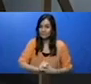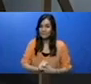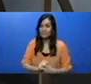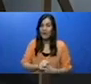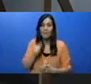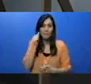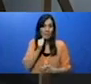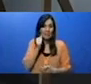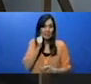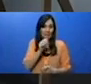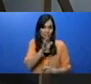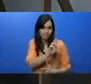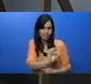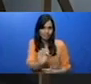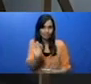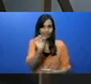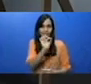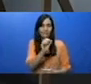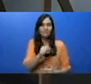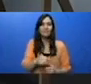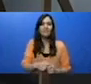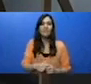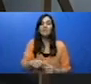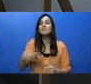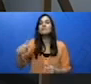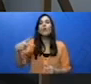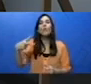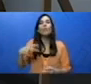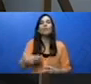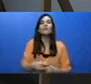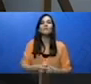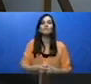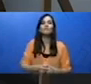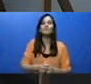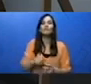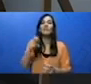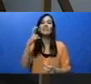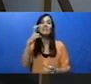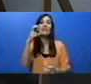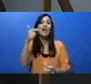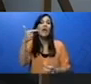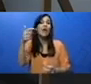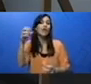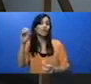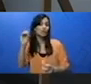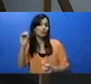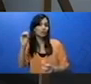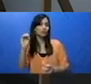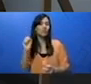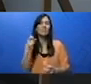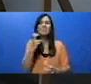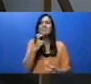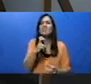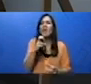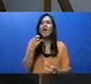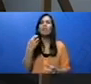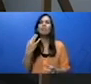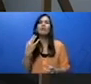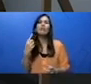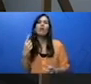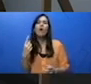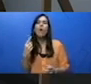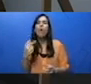primeiro ponto dela. Segunda jogada. Olha lá. 520 e 531.